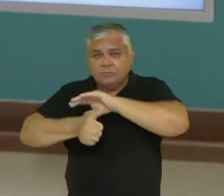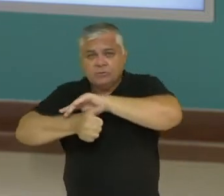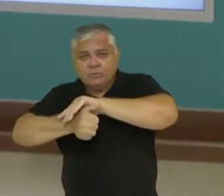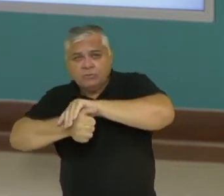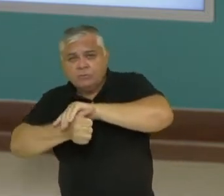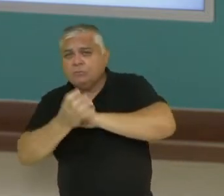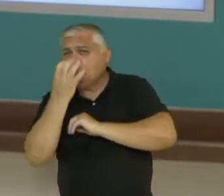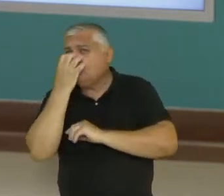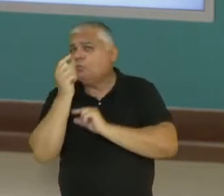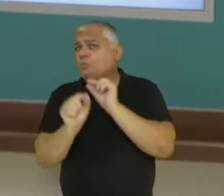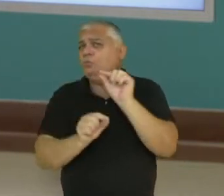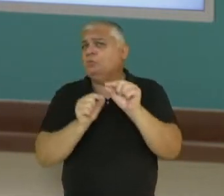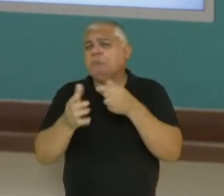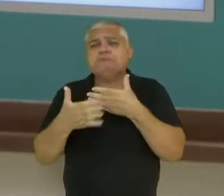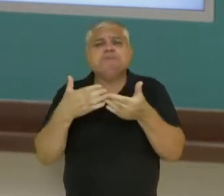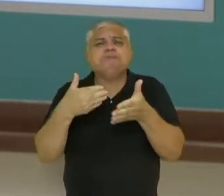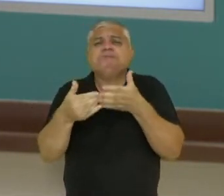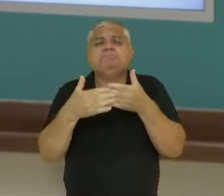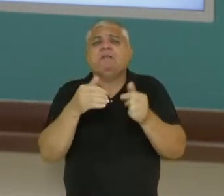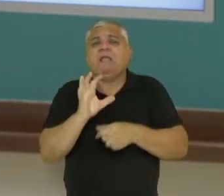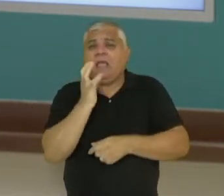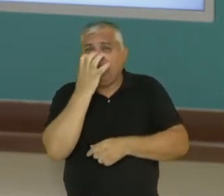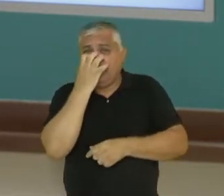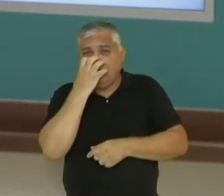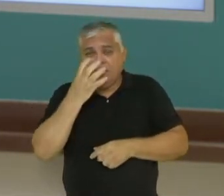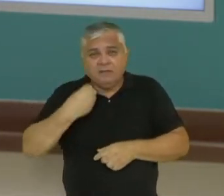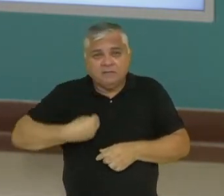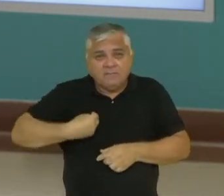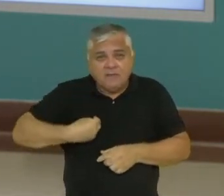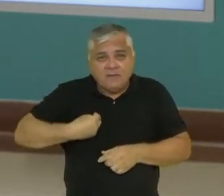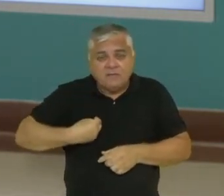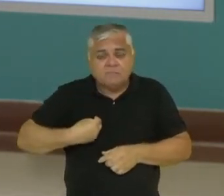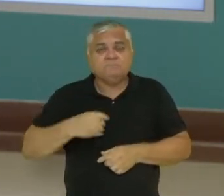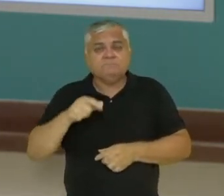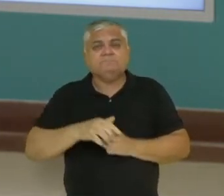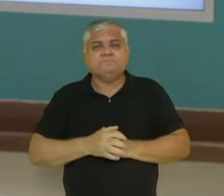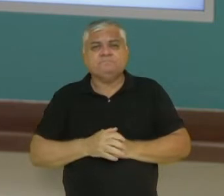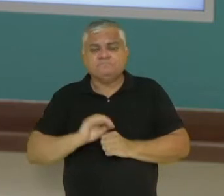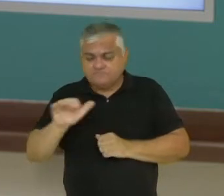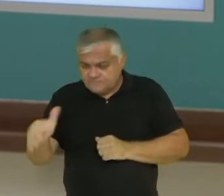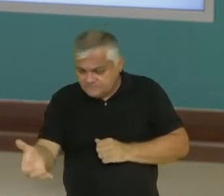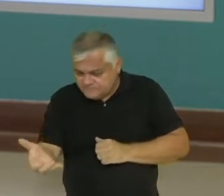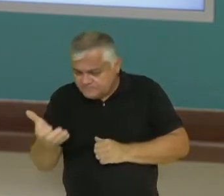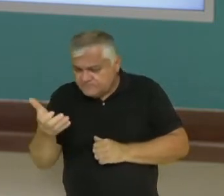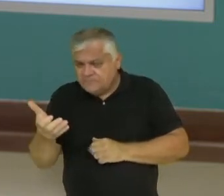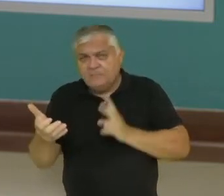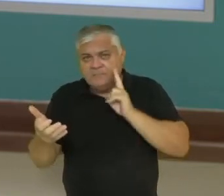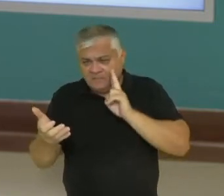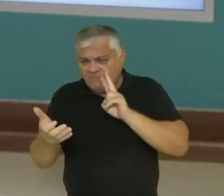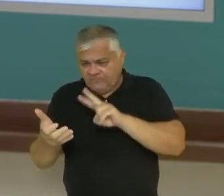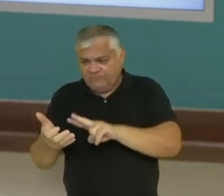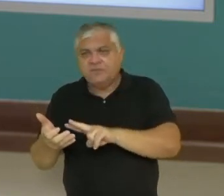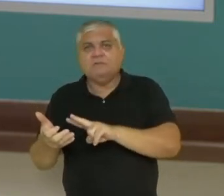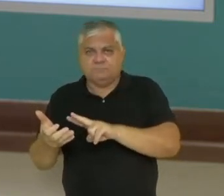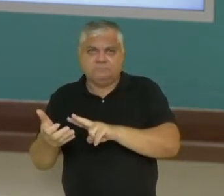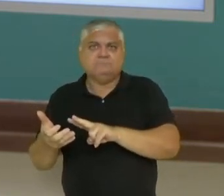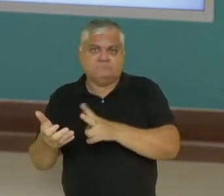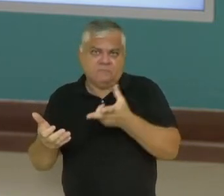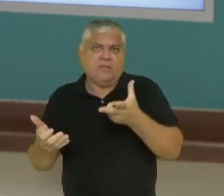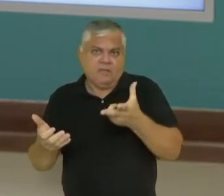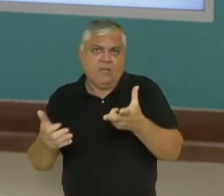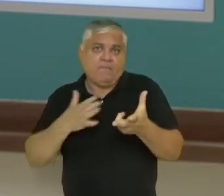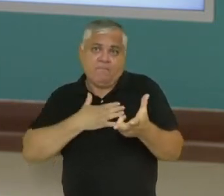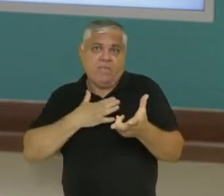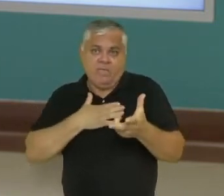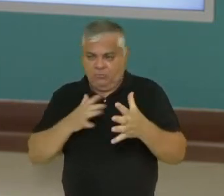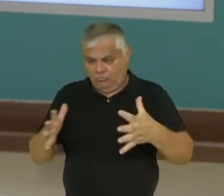cachorrinho? Independente de qual seja ele. Se você pegar ele ali, você vai ter uma visão macroscópica. É o meu